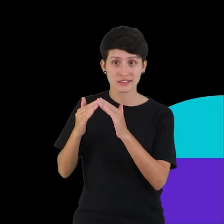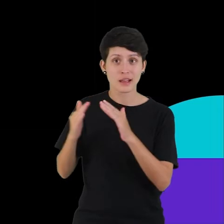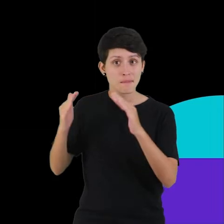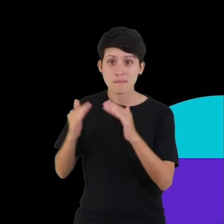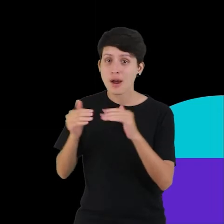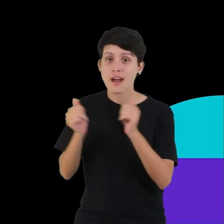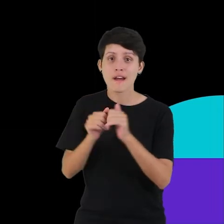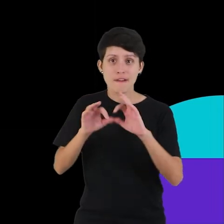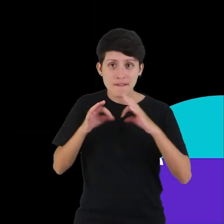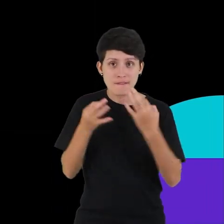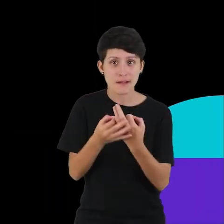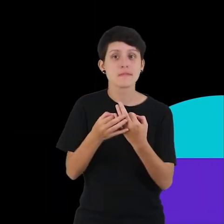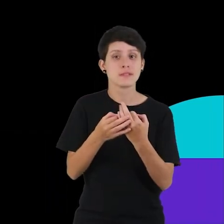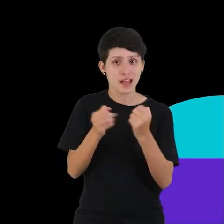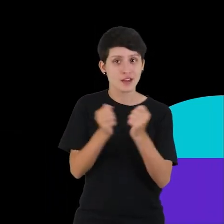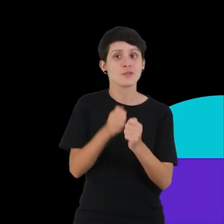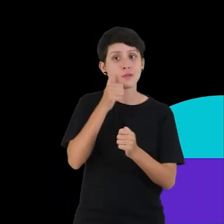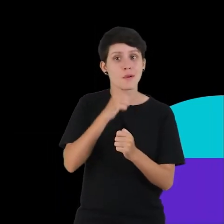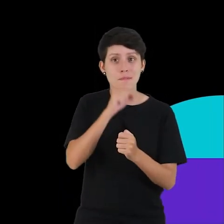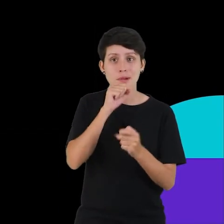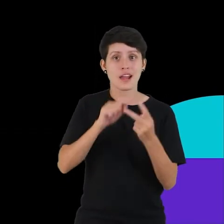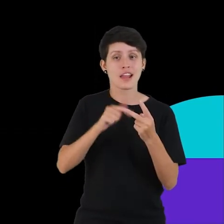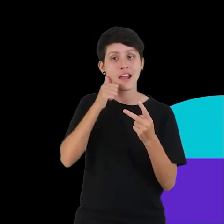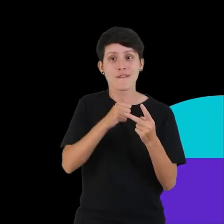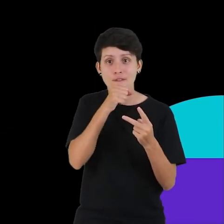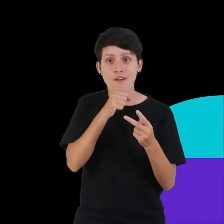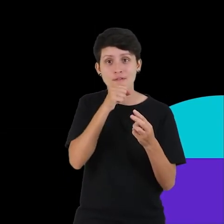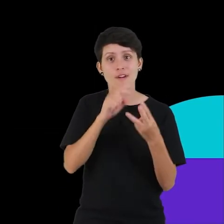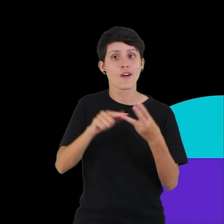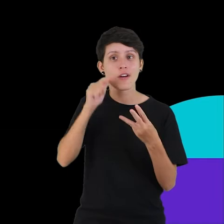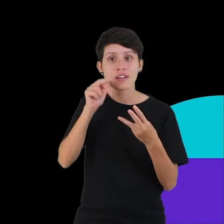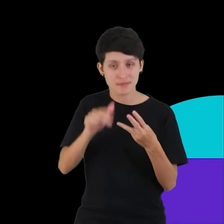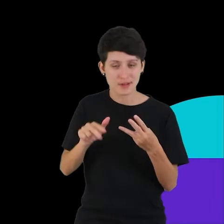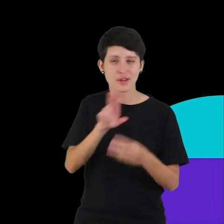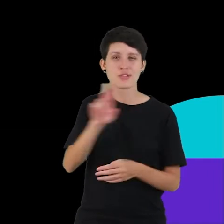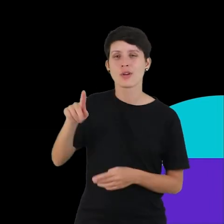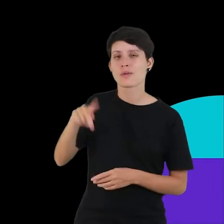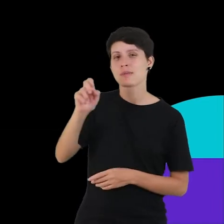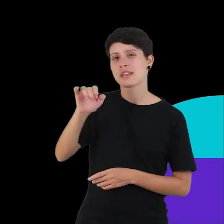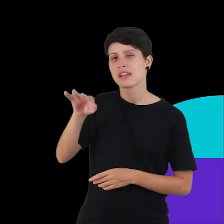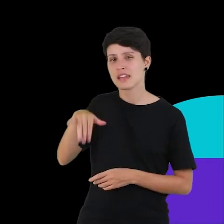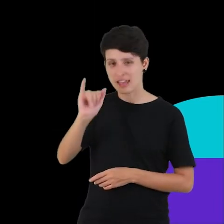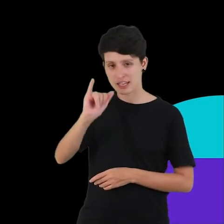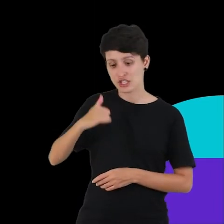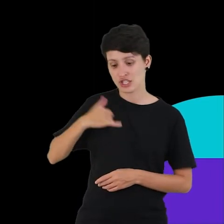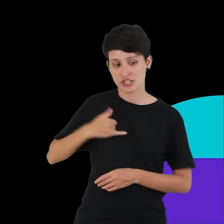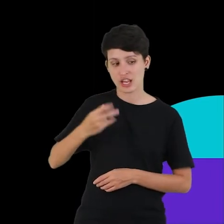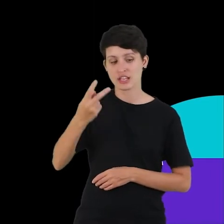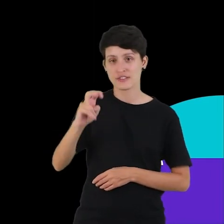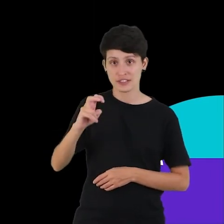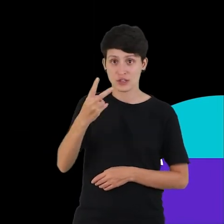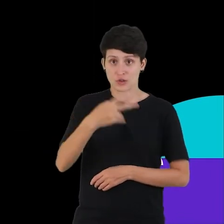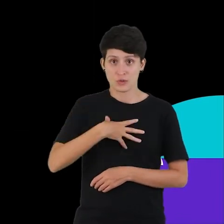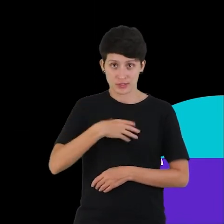Periferia de Fortaleza. Keitiane nasceu e cresceu nesta casa. E é aqui que mora com sua família, mais a